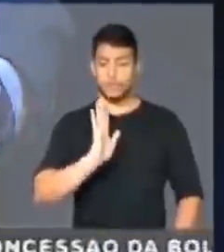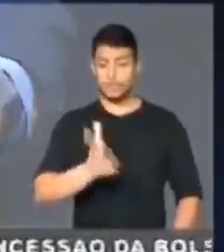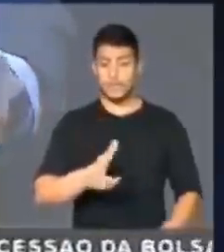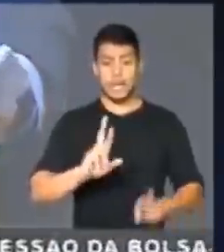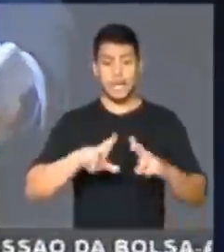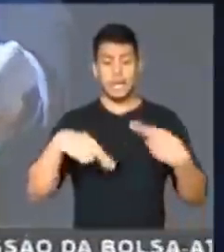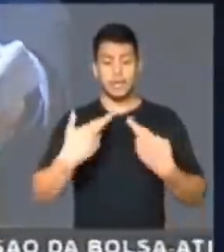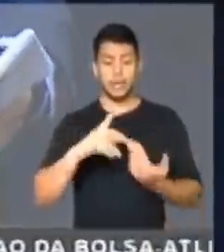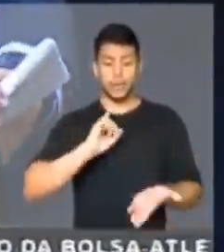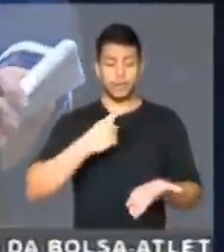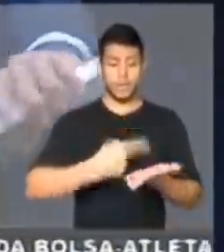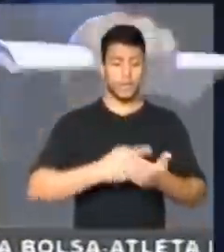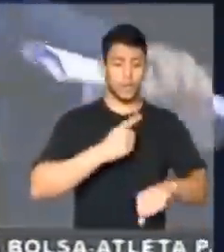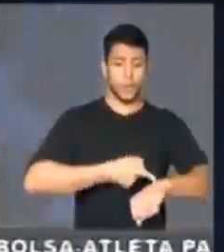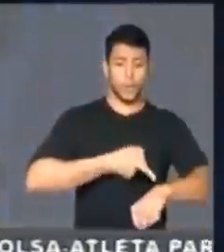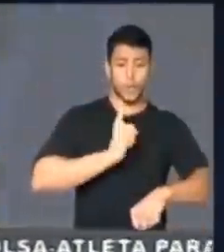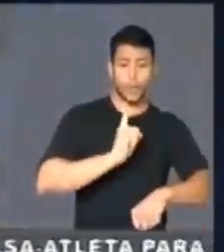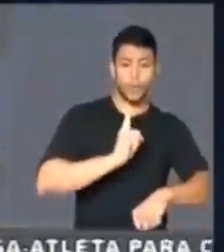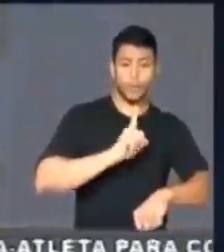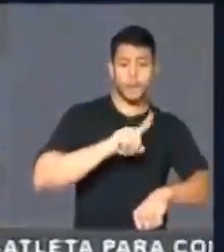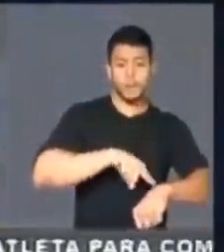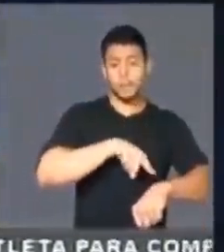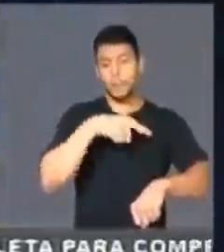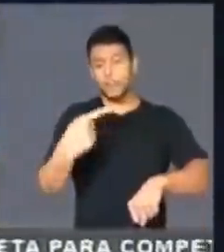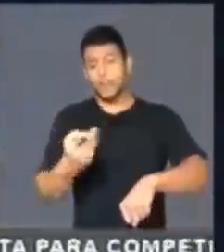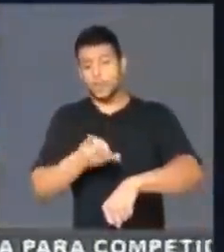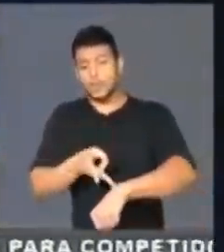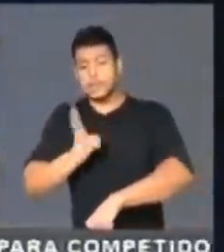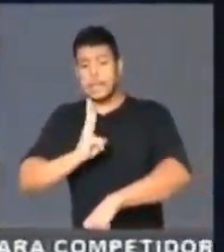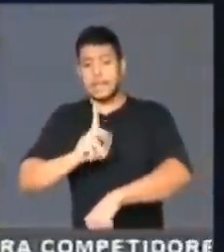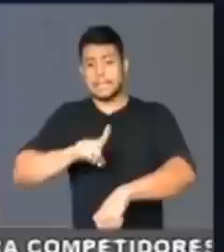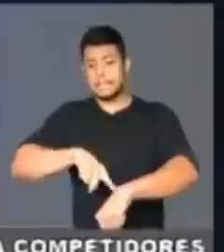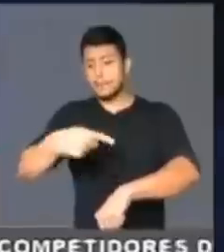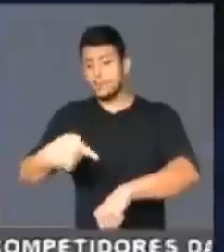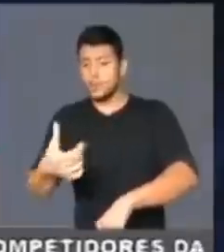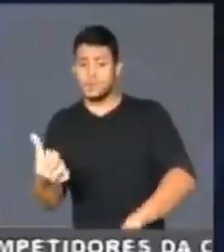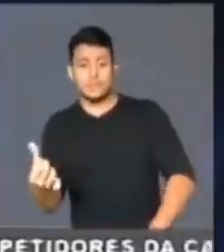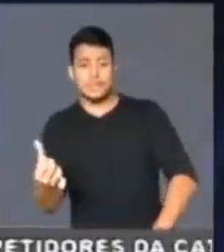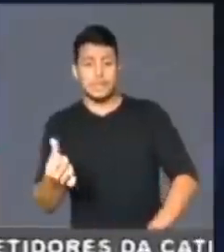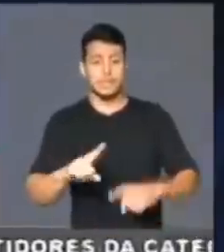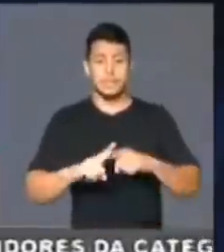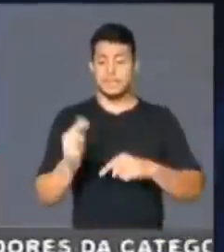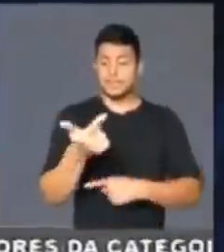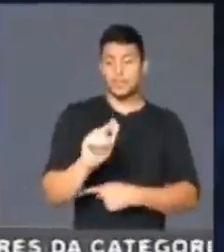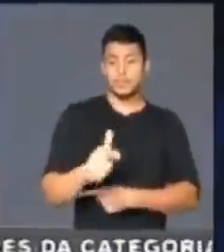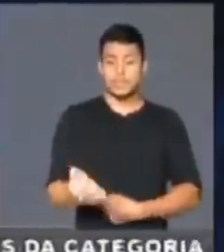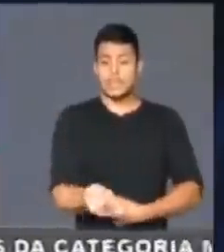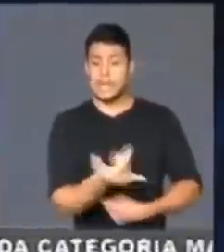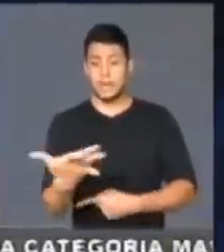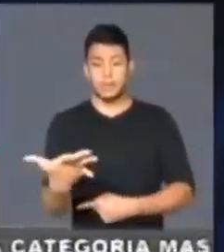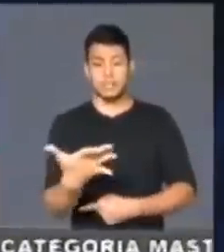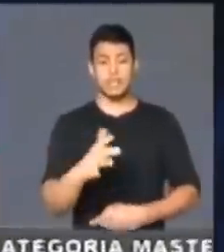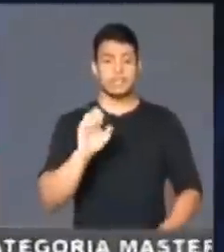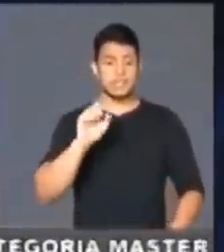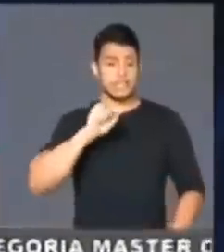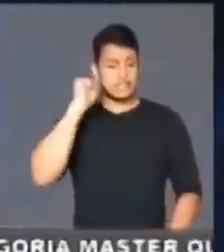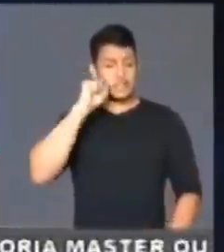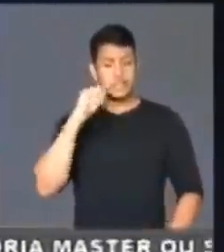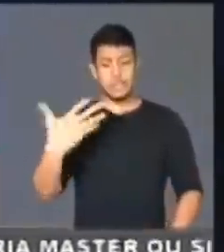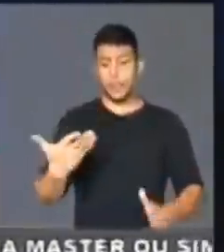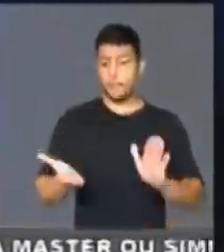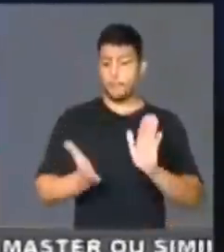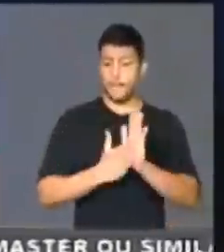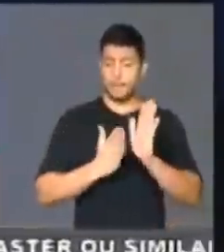as três, agora são 6 horas e a gente ainda não tem, infelizmente, o quórum dos senadores para começar a votar. Então, parabenizar os senadores que estão aqui e